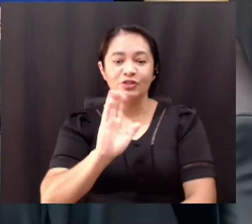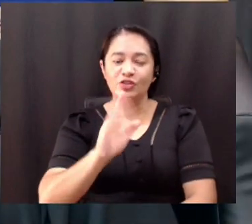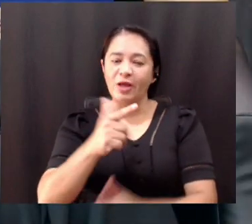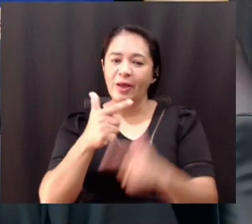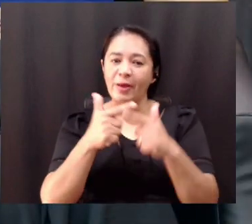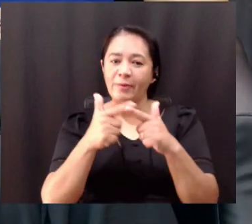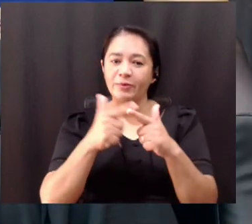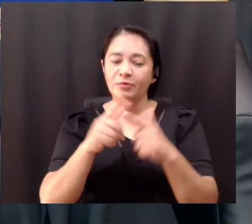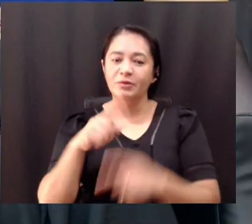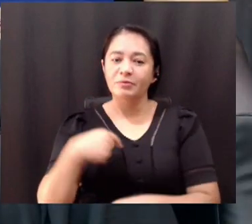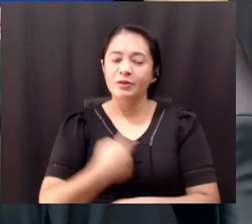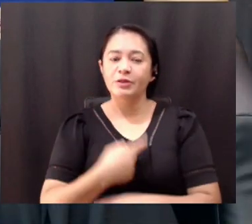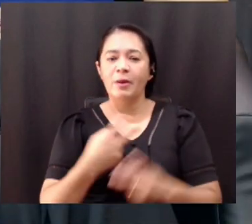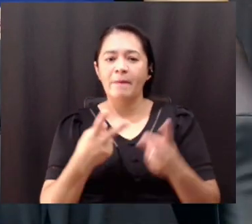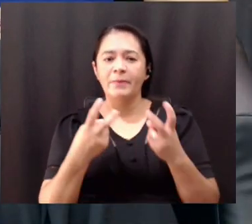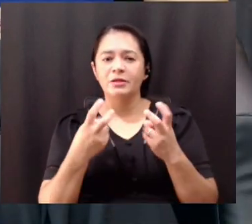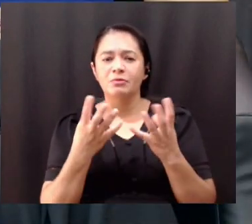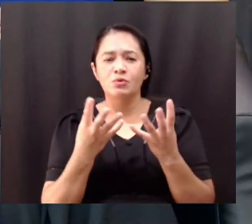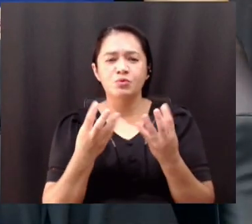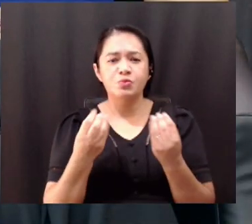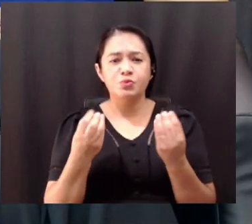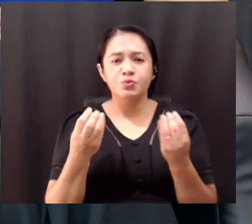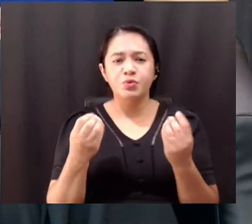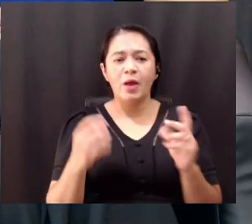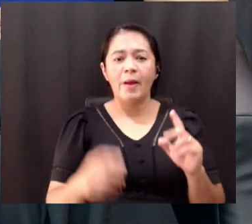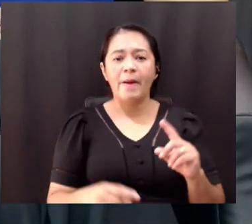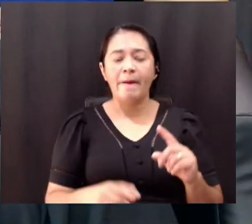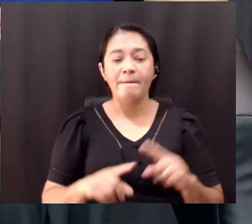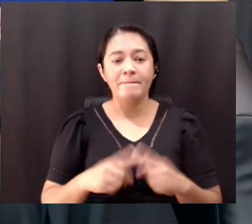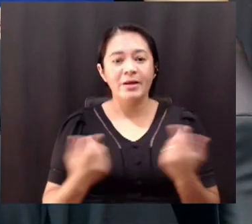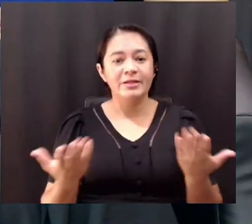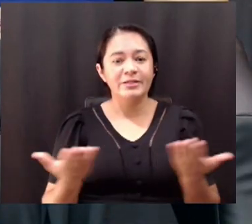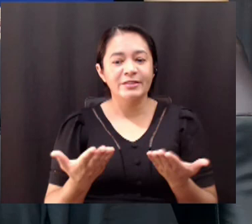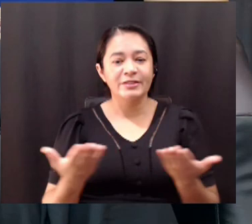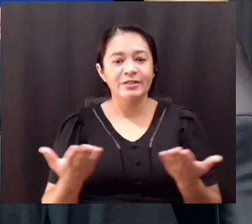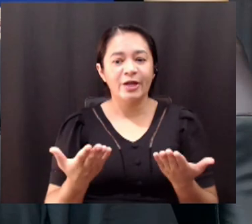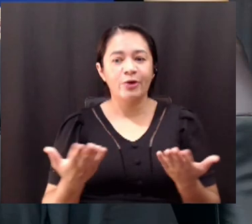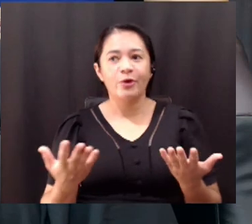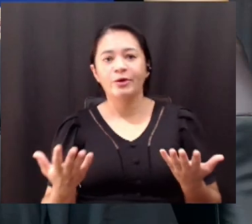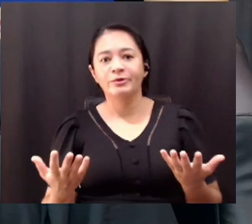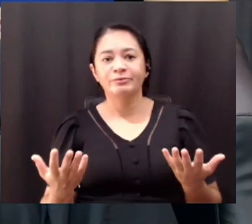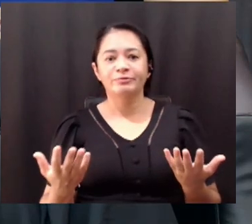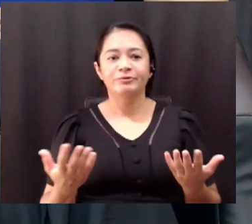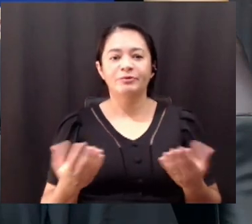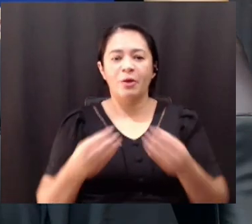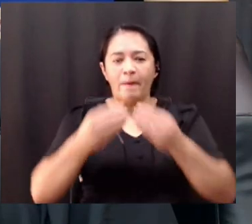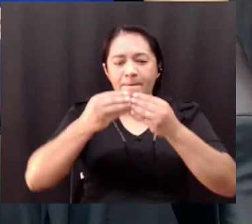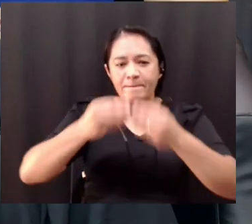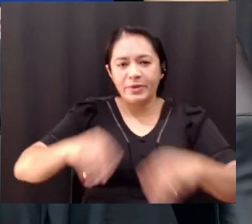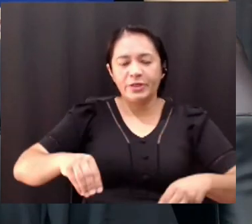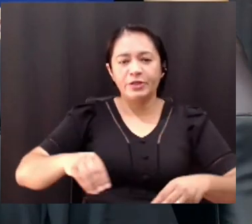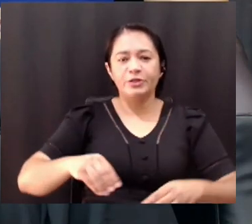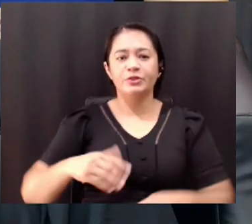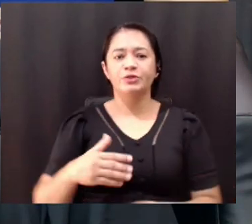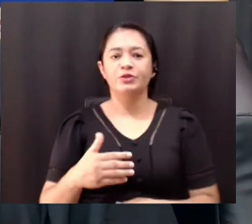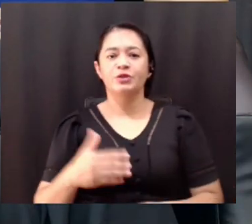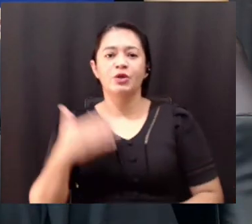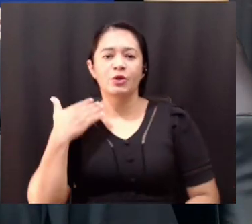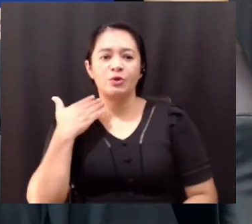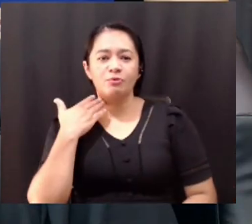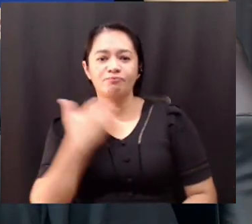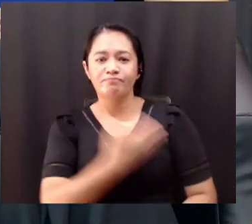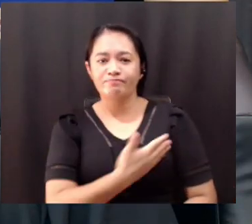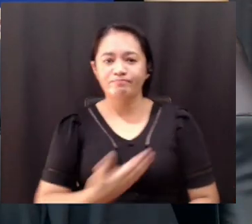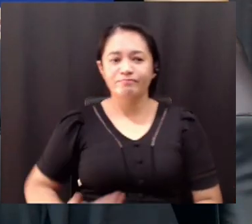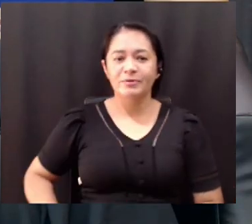muito tempo. Mas agora, causando, digamos assim, os prejuízos nas contas públicas, nas próprias empresas com